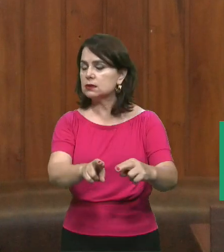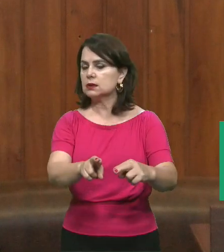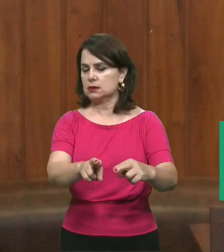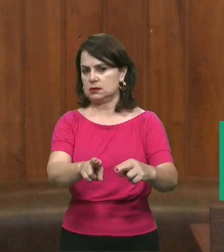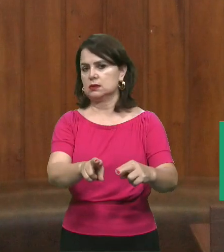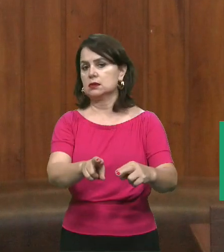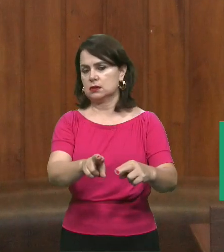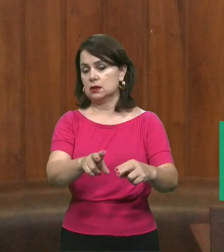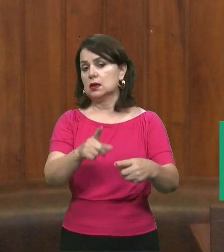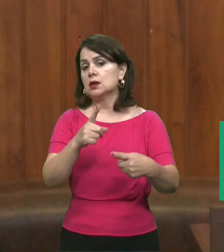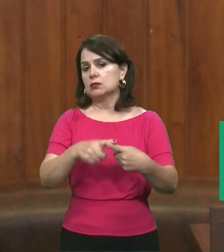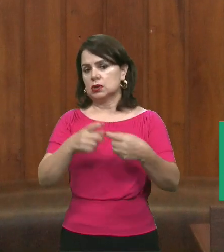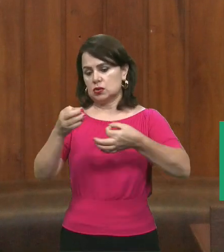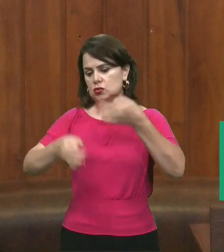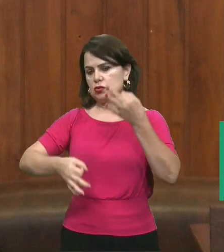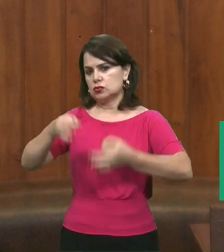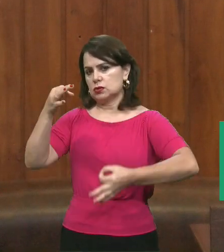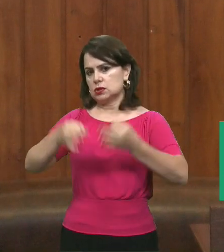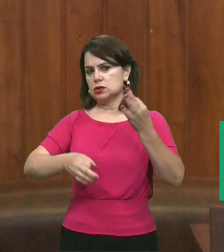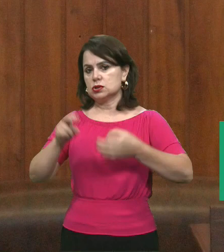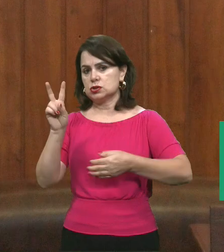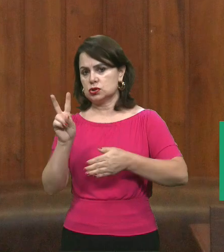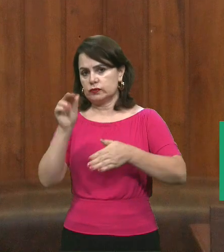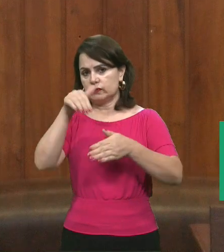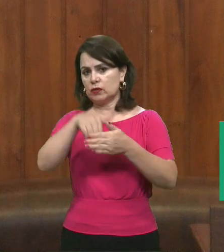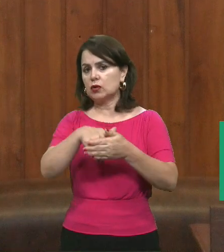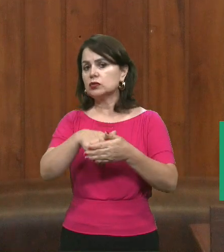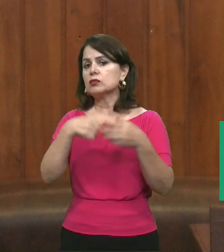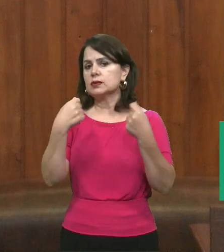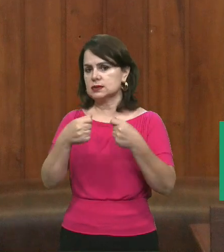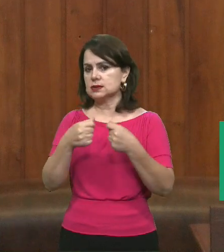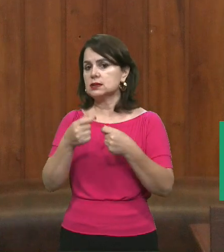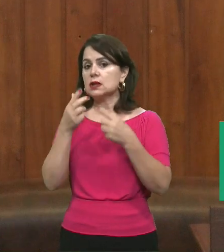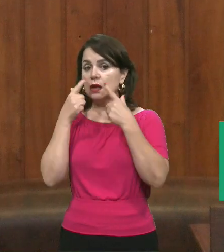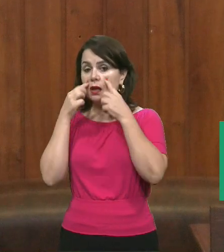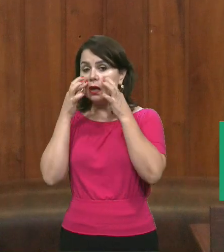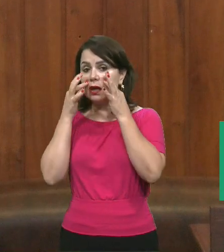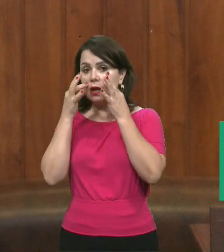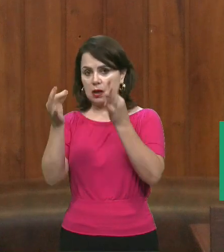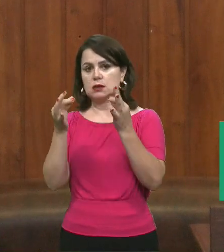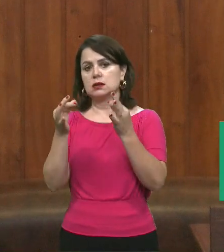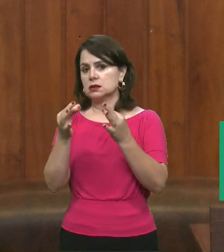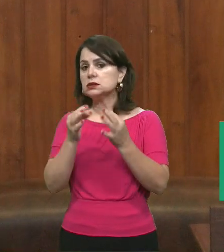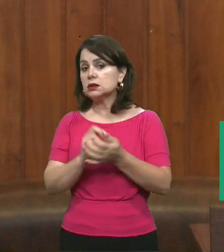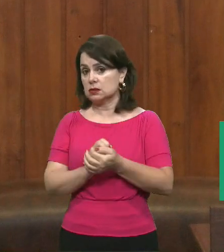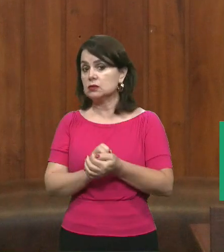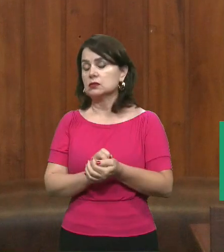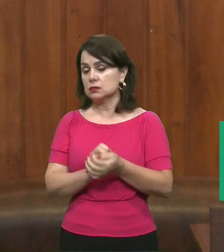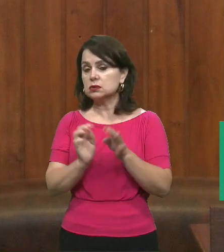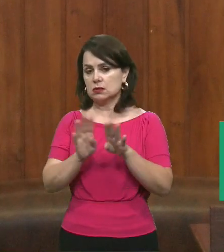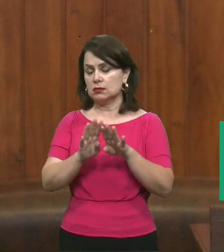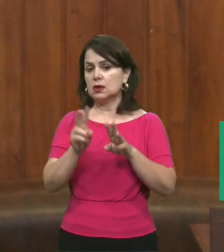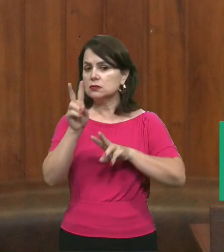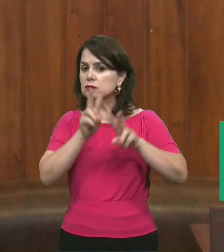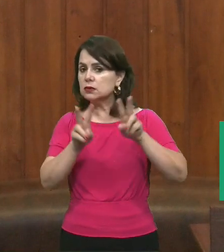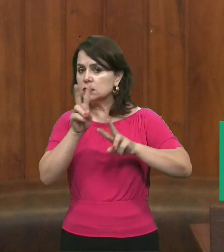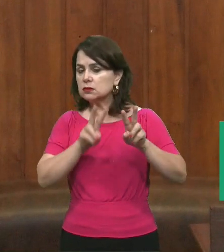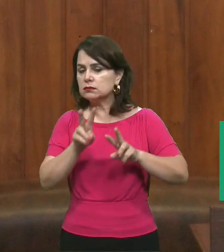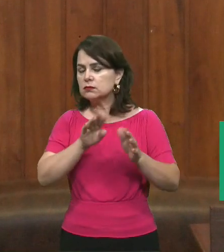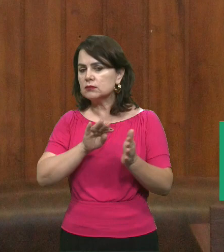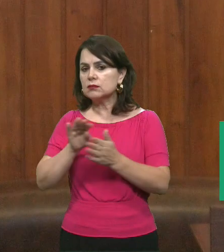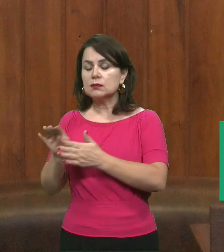o juiz eleitoral tem que ficar de olho nisso também, senão todo mundo pré-candidato vai sair fazendo campanha aí, entregando cesta básica. Ó, a